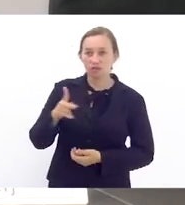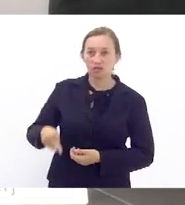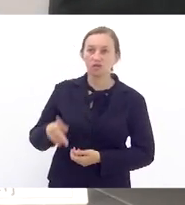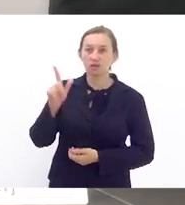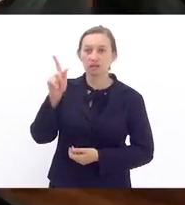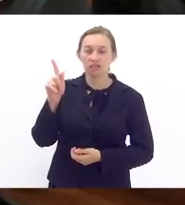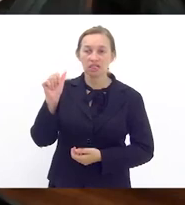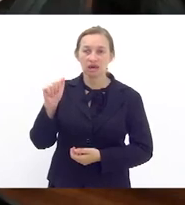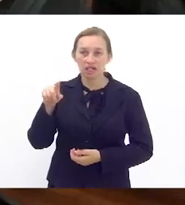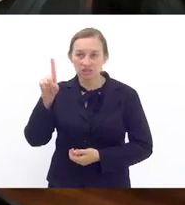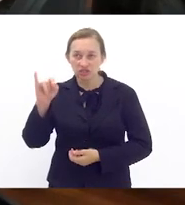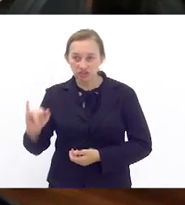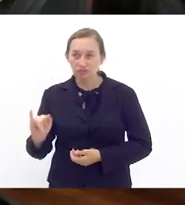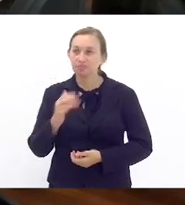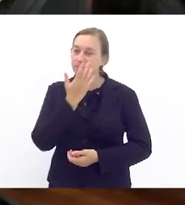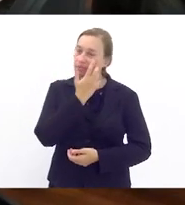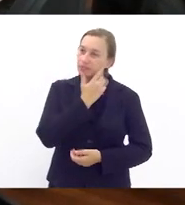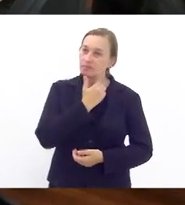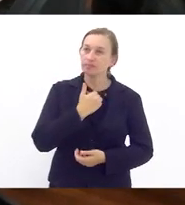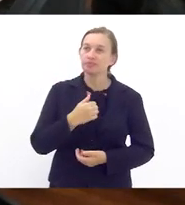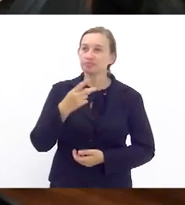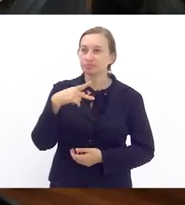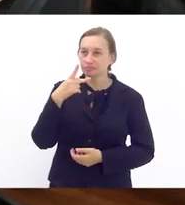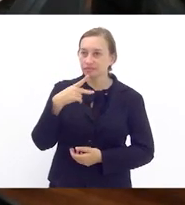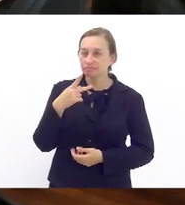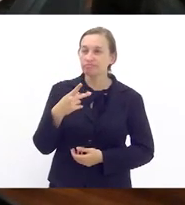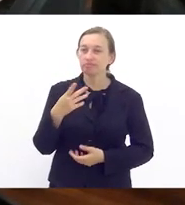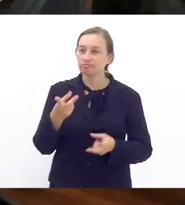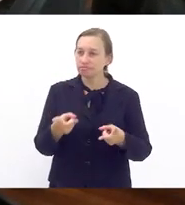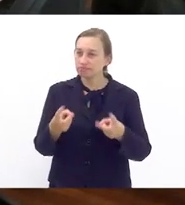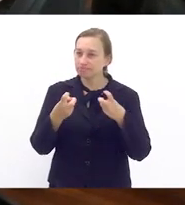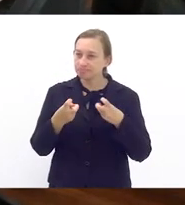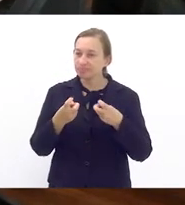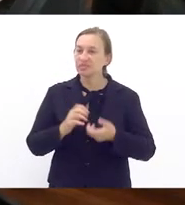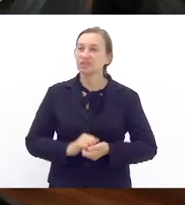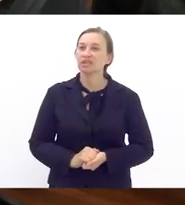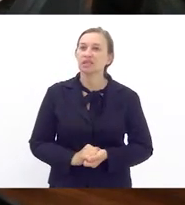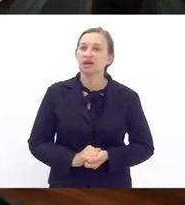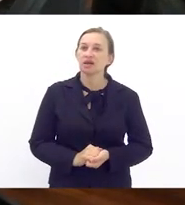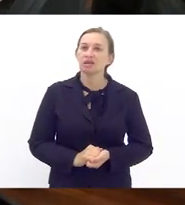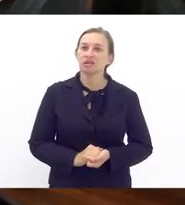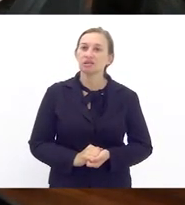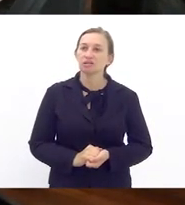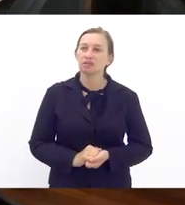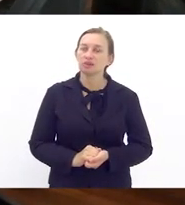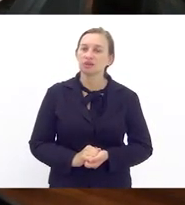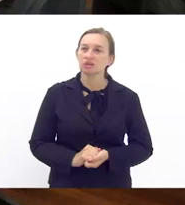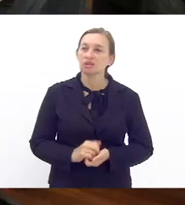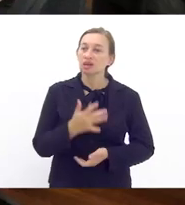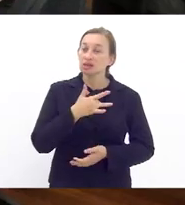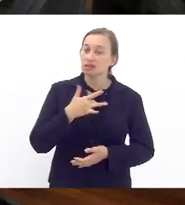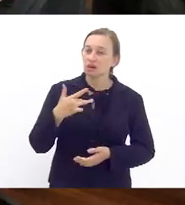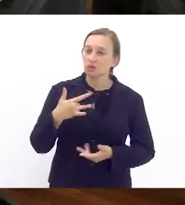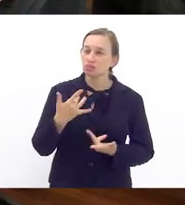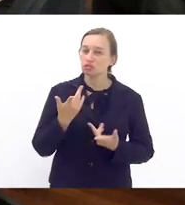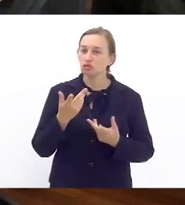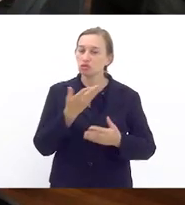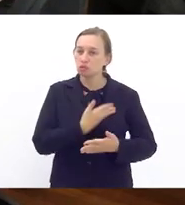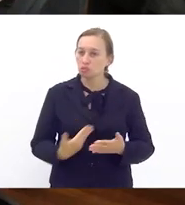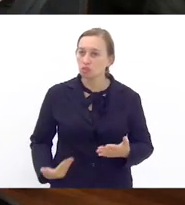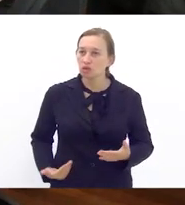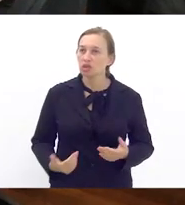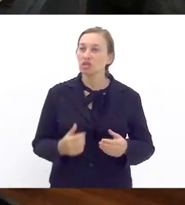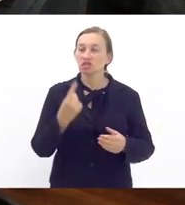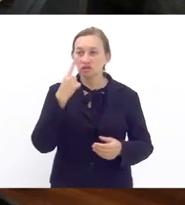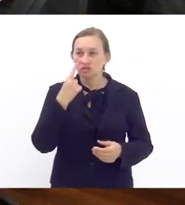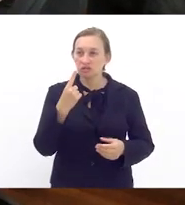Gandhi. Na sua fala, a gente percebe até no que toca a saúde pública, a diferença da gente construir esse nexo